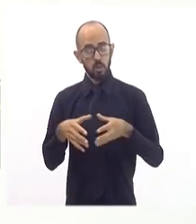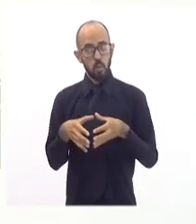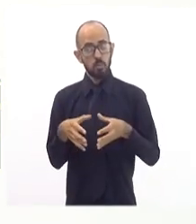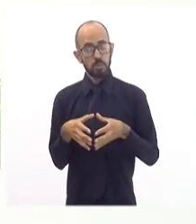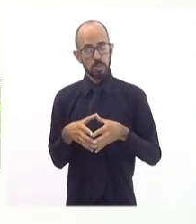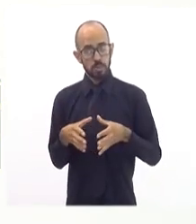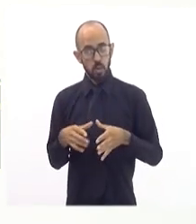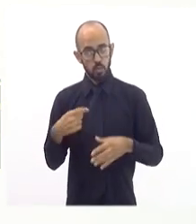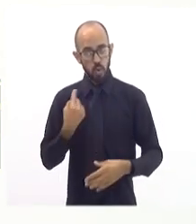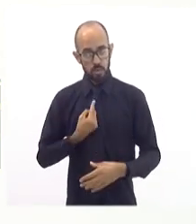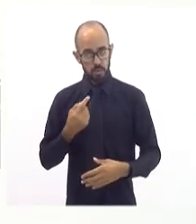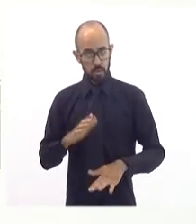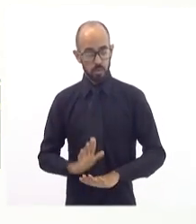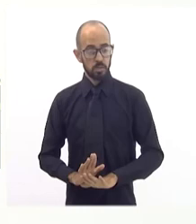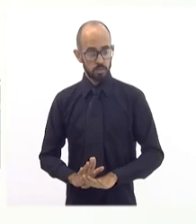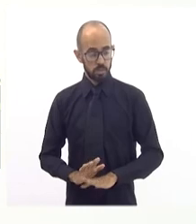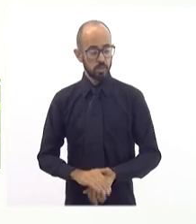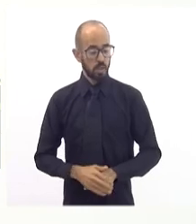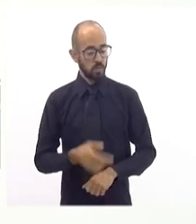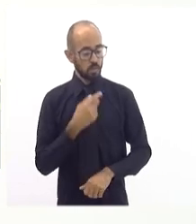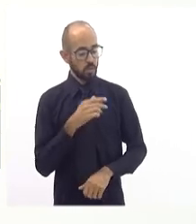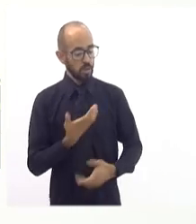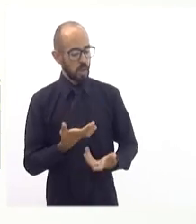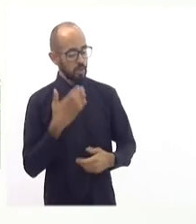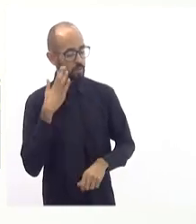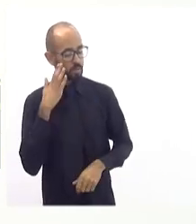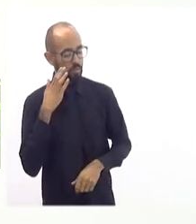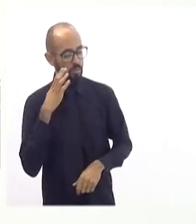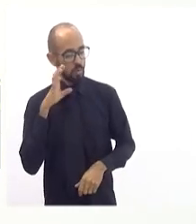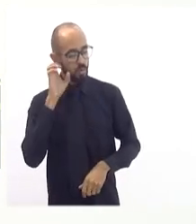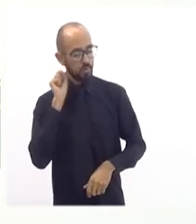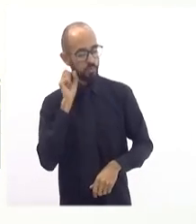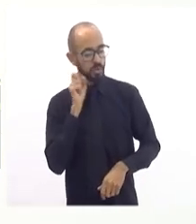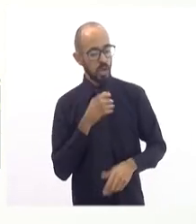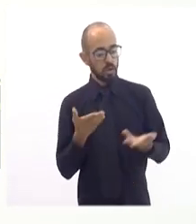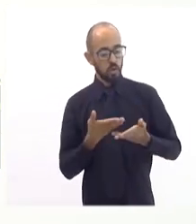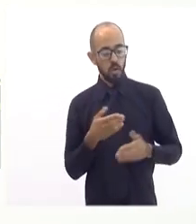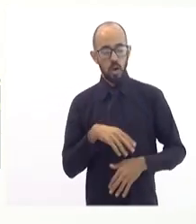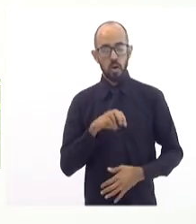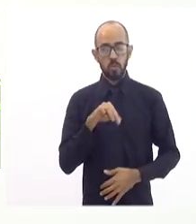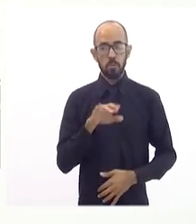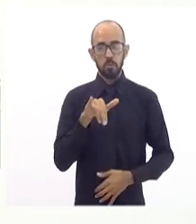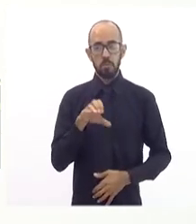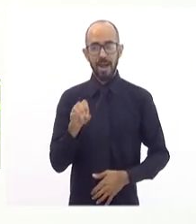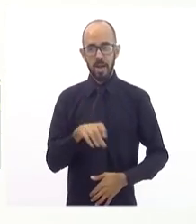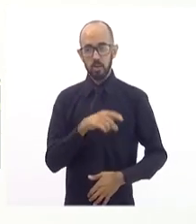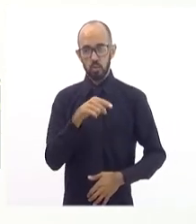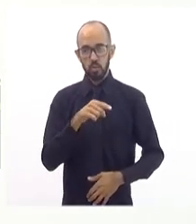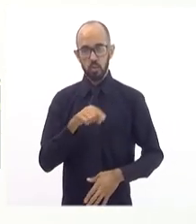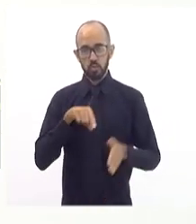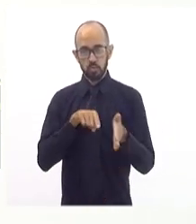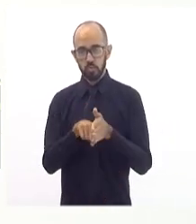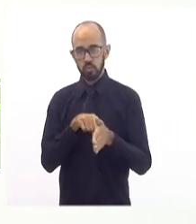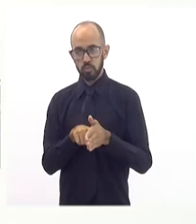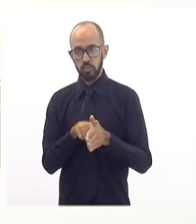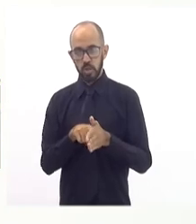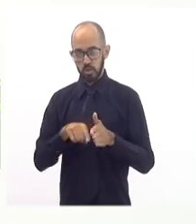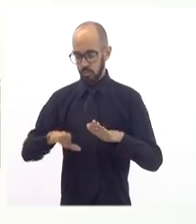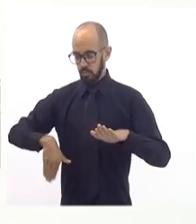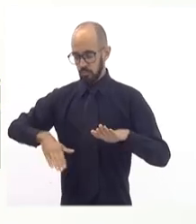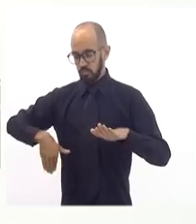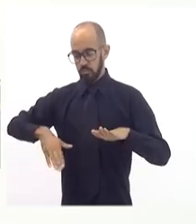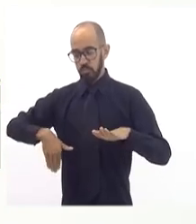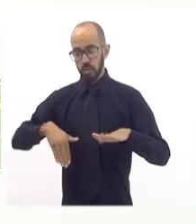eu vou ouvir o Mário Luís Gomes que é da faculdade ele de oceanografia da UERJ e depois do Guilherme